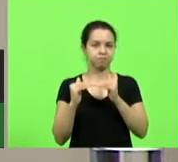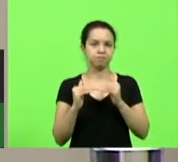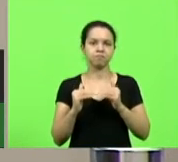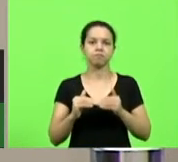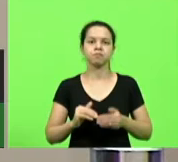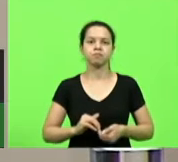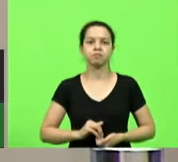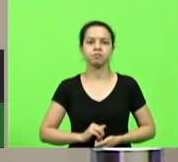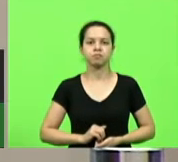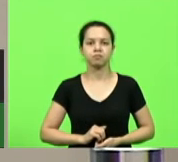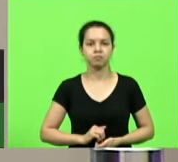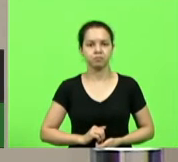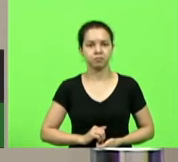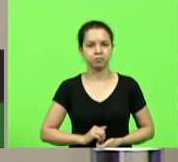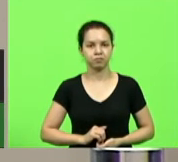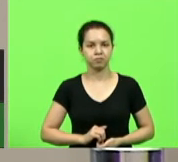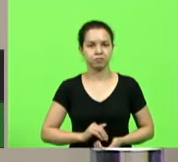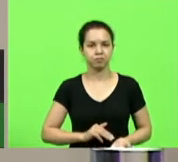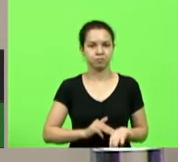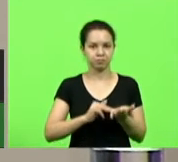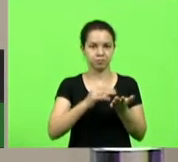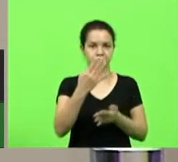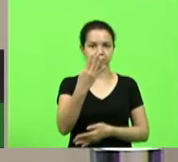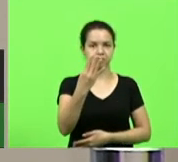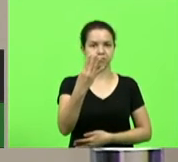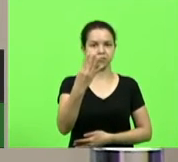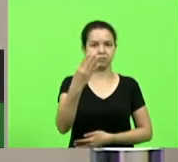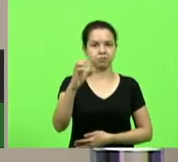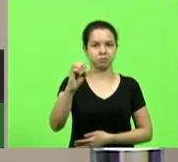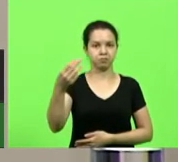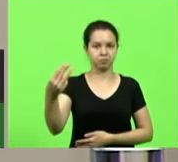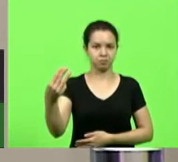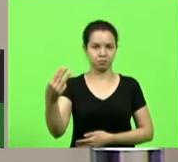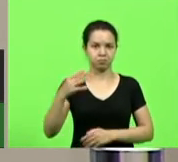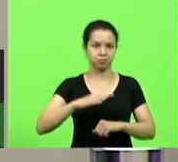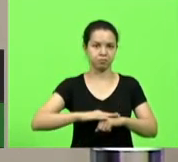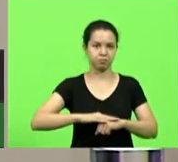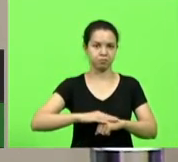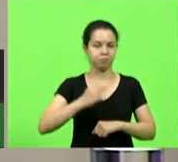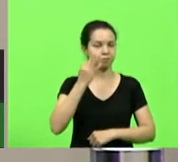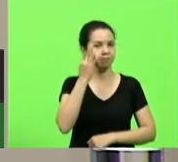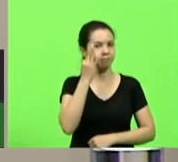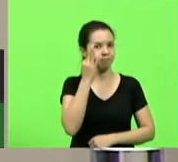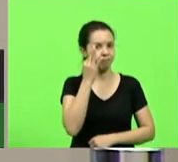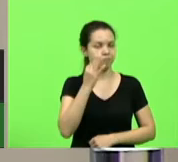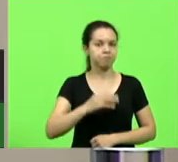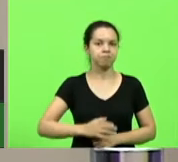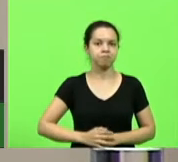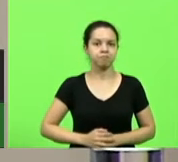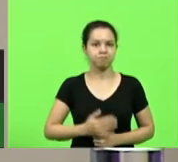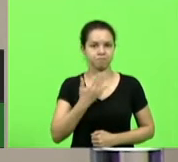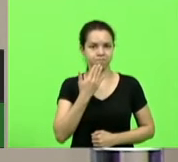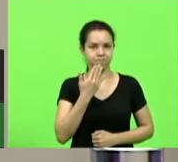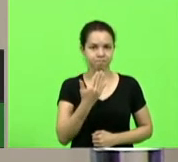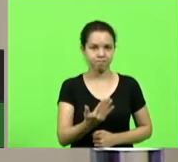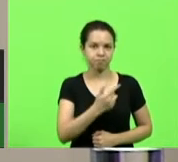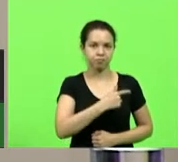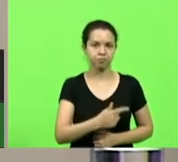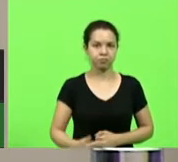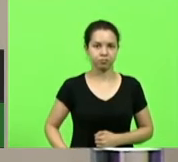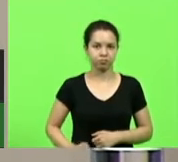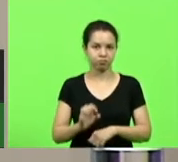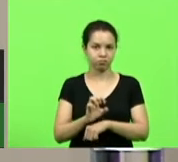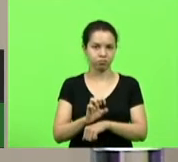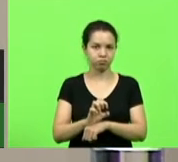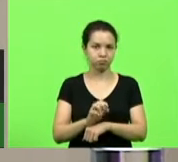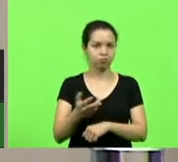unanimidade. Moção 403, autor deputado Fernando Krelin, manifestando apelo ao governador do Estado pela urgência e